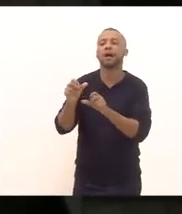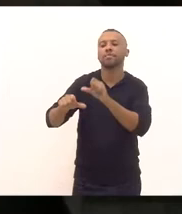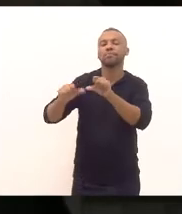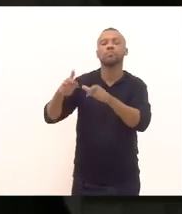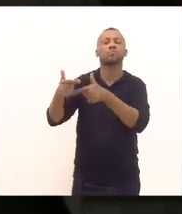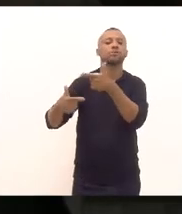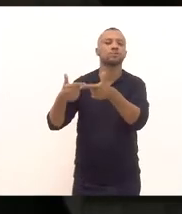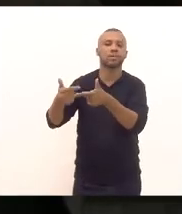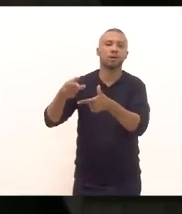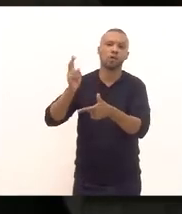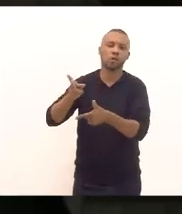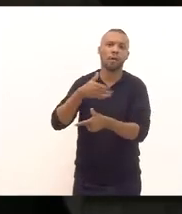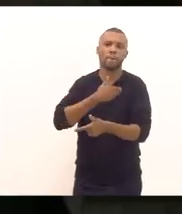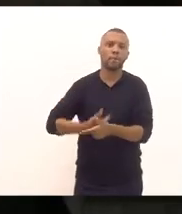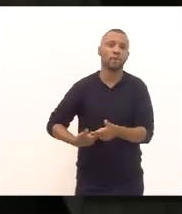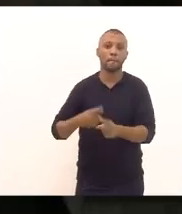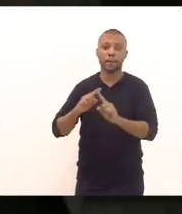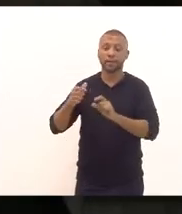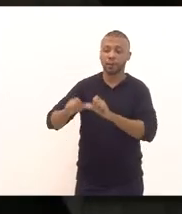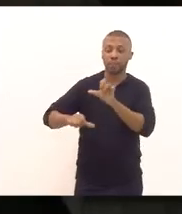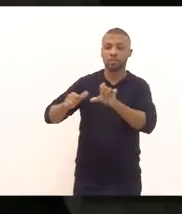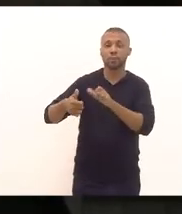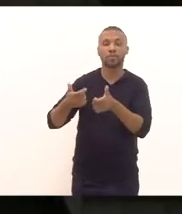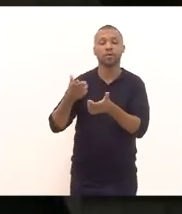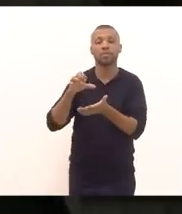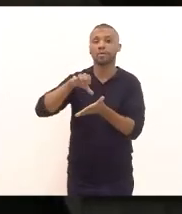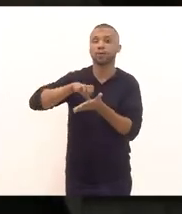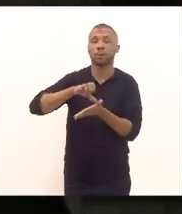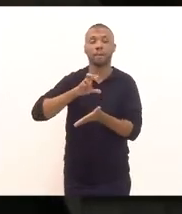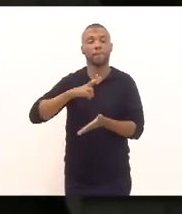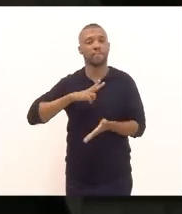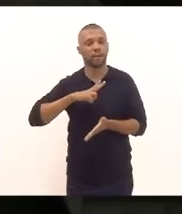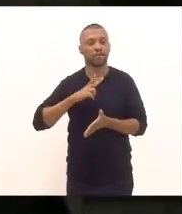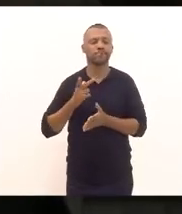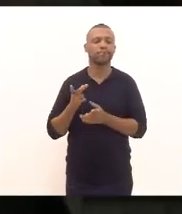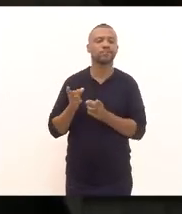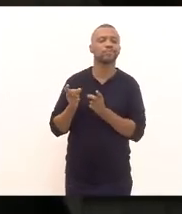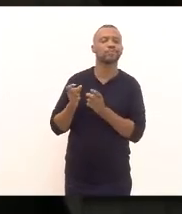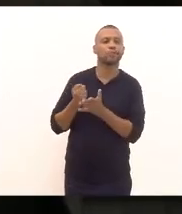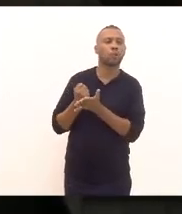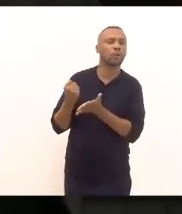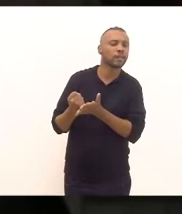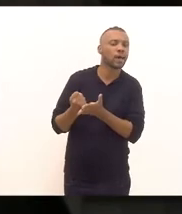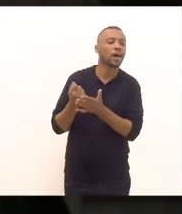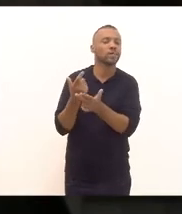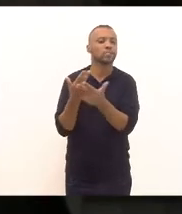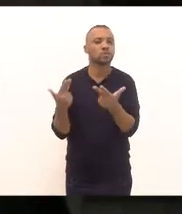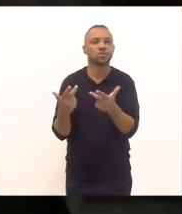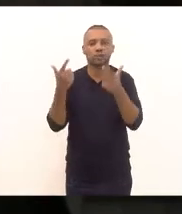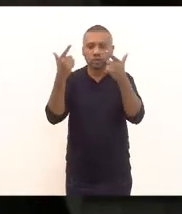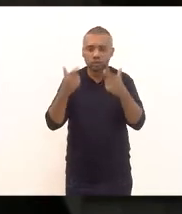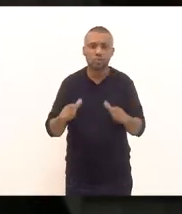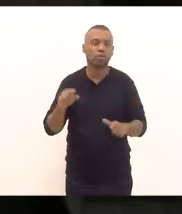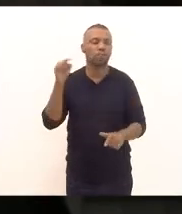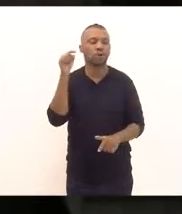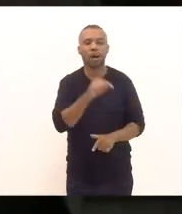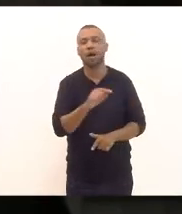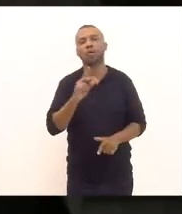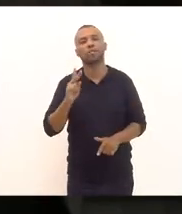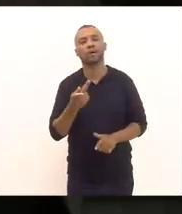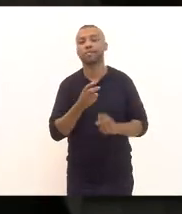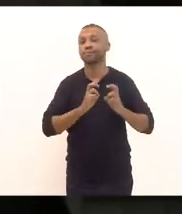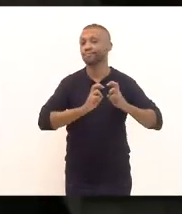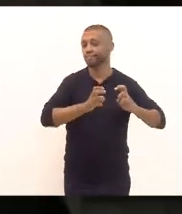o serviço continua público mas ele é operado pelo setor privado por meio de concessão é o caso de novo do transporte Ferroviário de